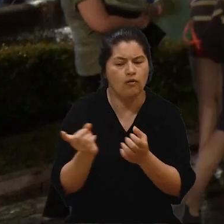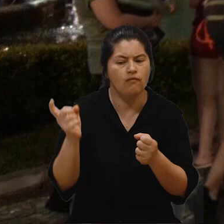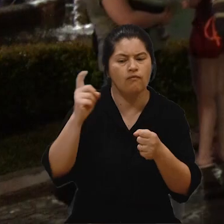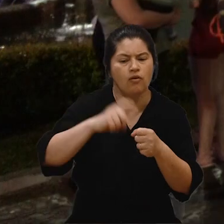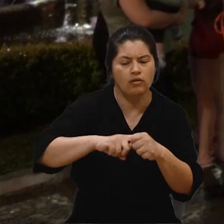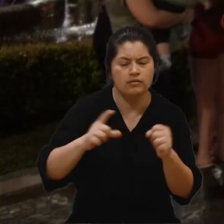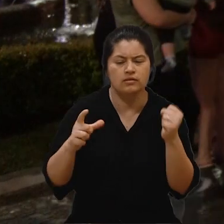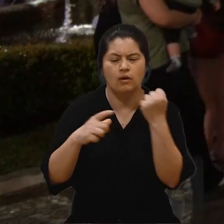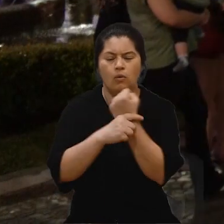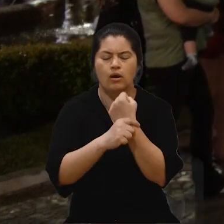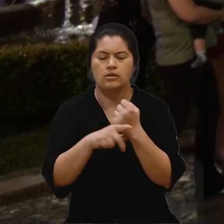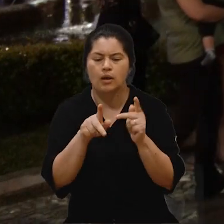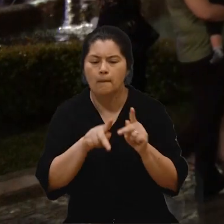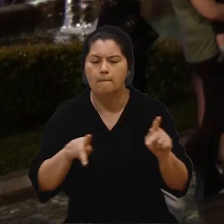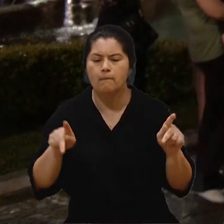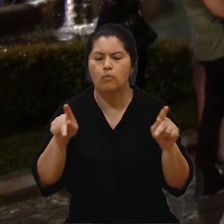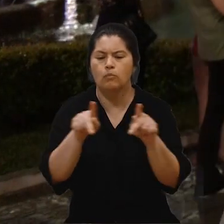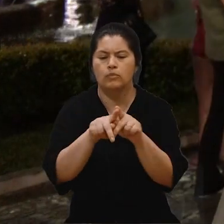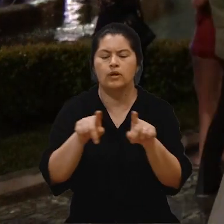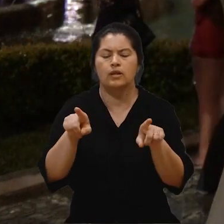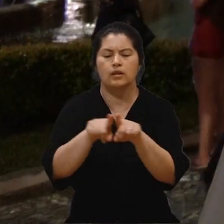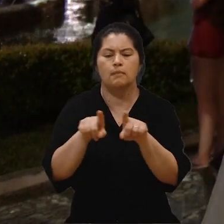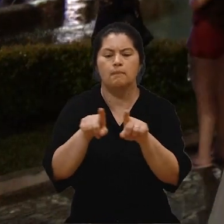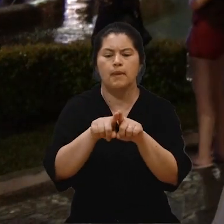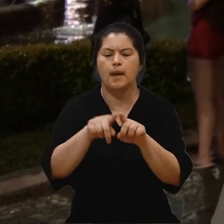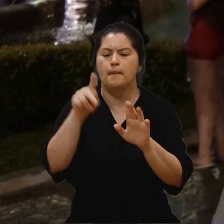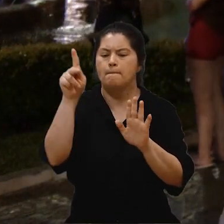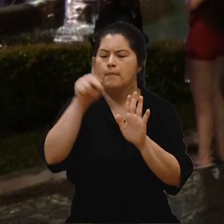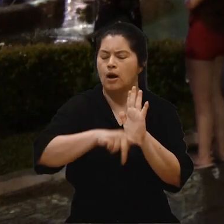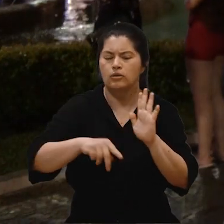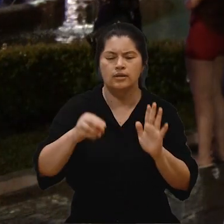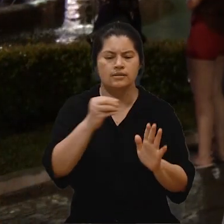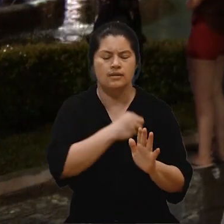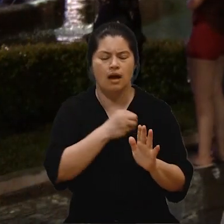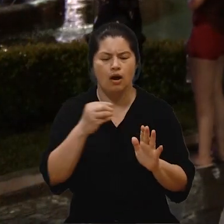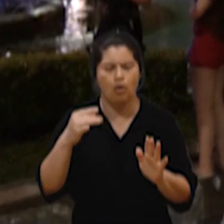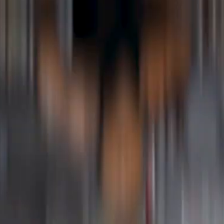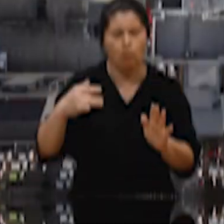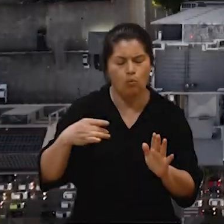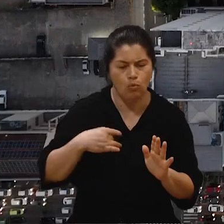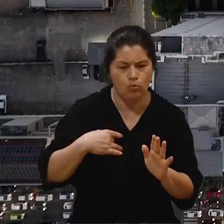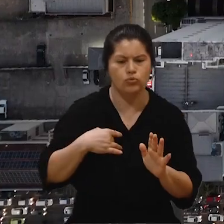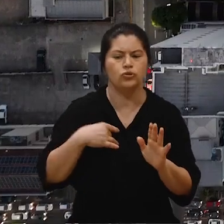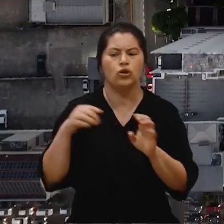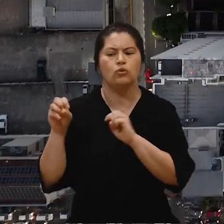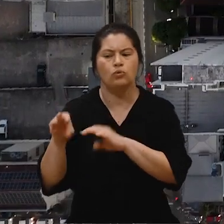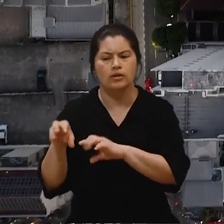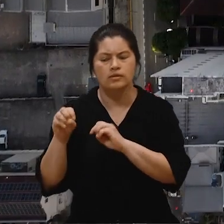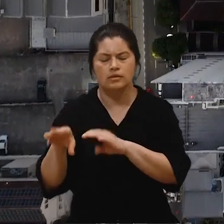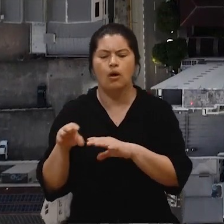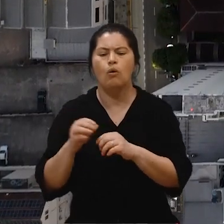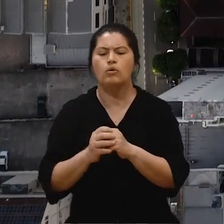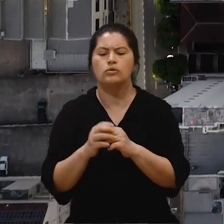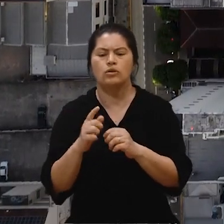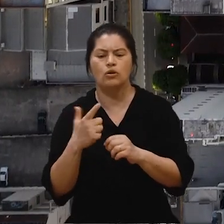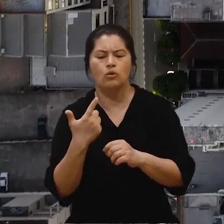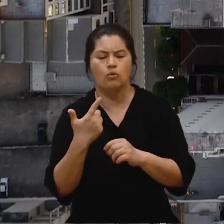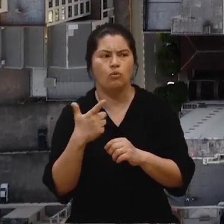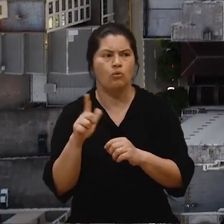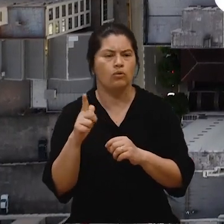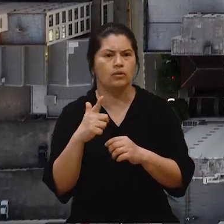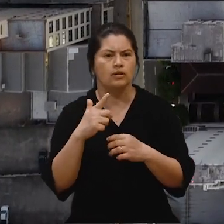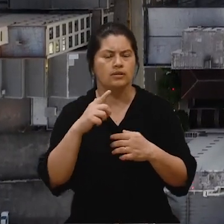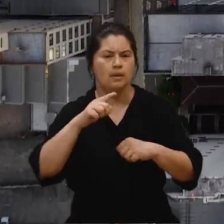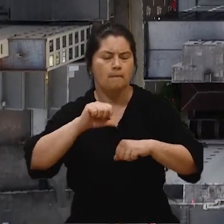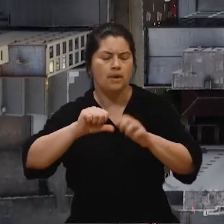educação, dentre outras mais, para melhorar cada vez mais a vida da comunidade caxiense. Neste ano de 2026,